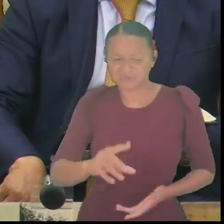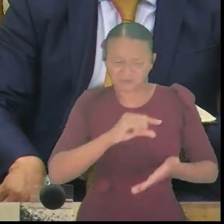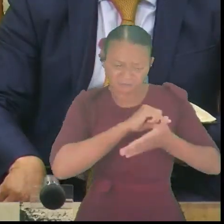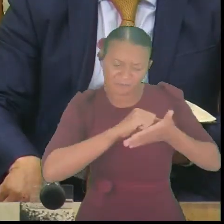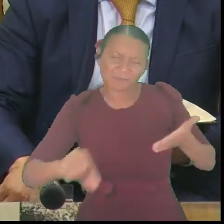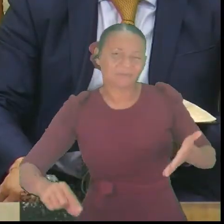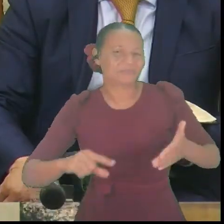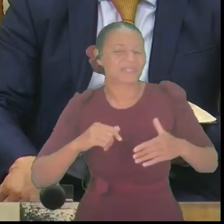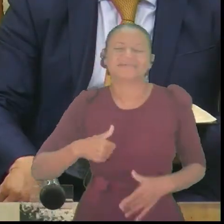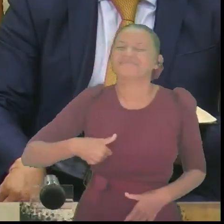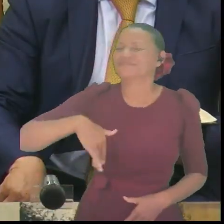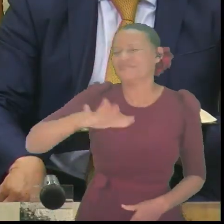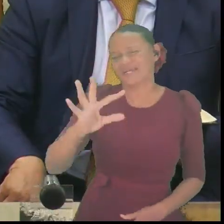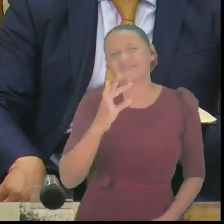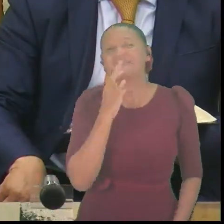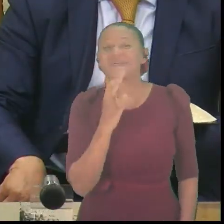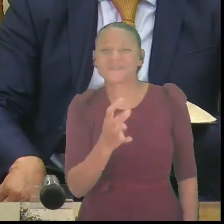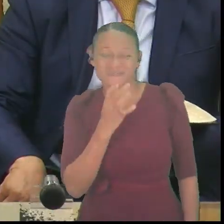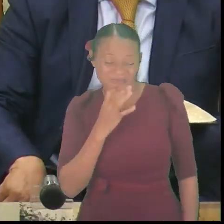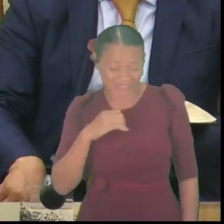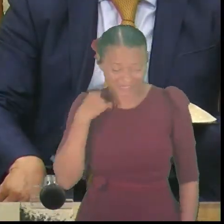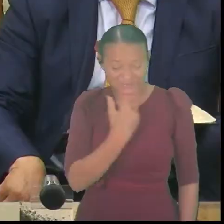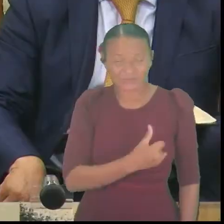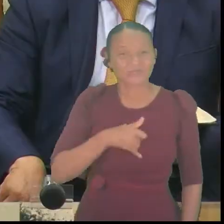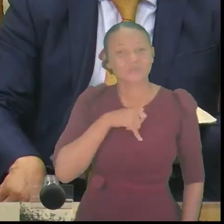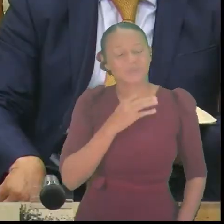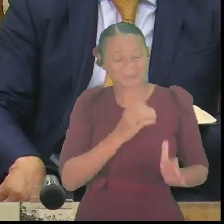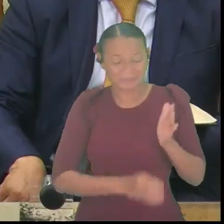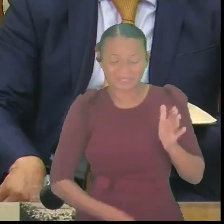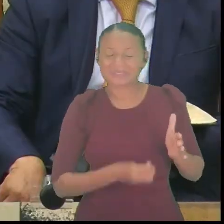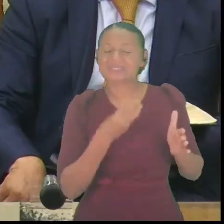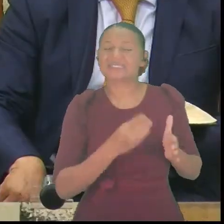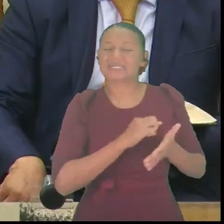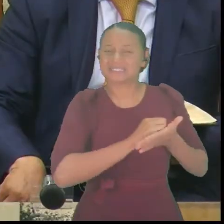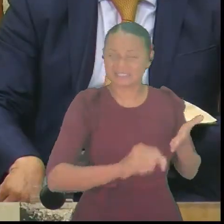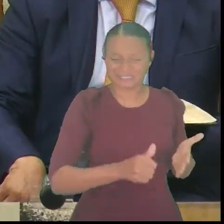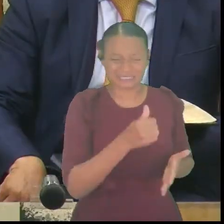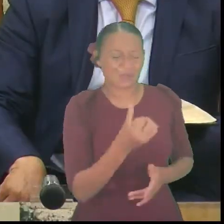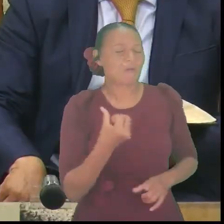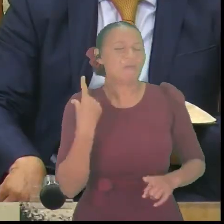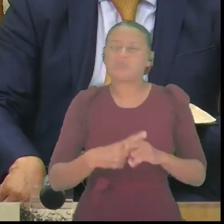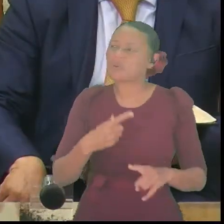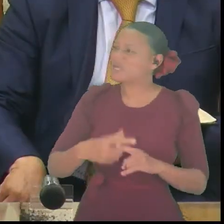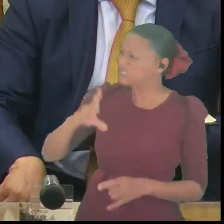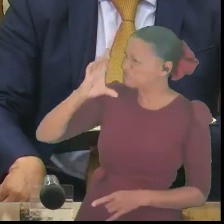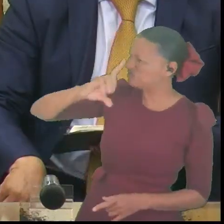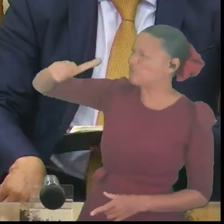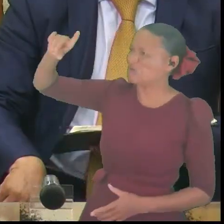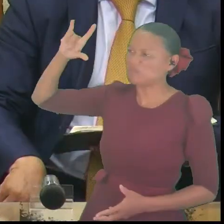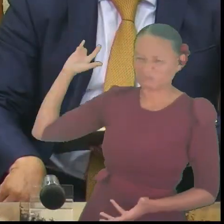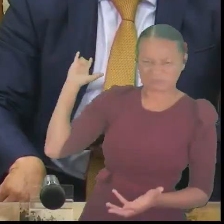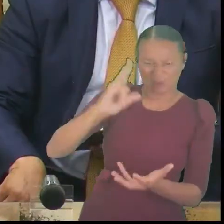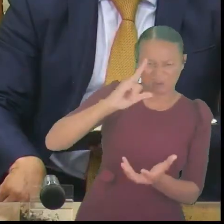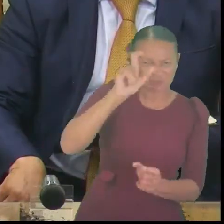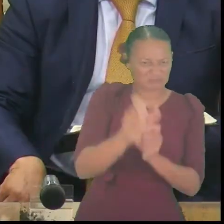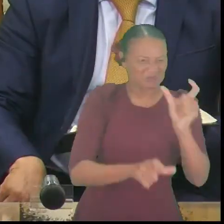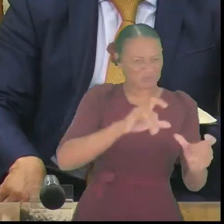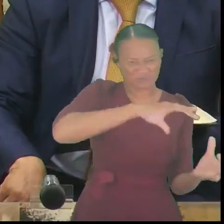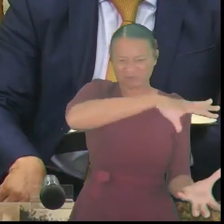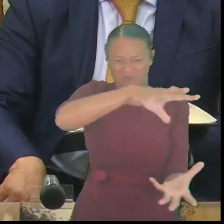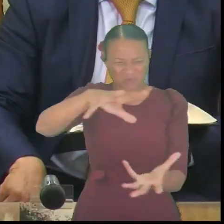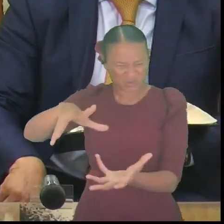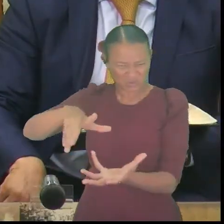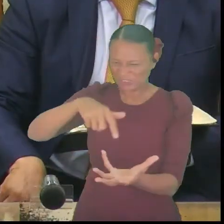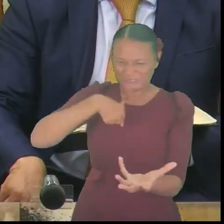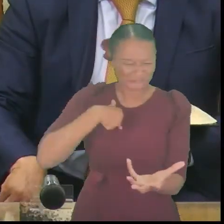aliás o mais conhecido por nós, João 3,16, porque Deus amou o mundo de tal maneira que deu seu